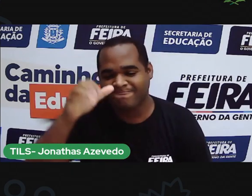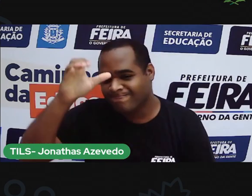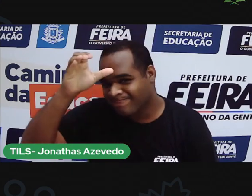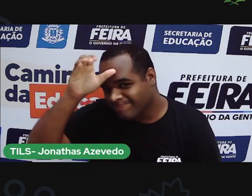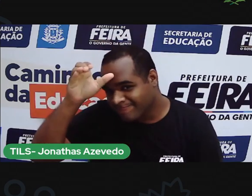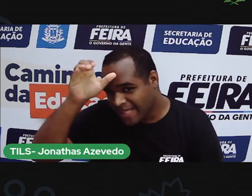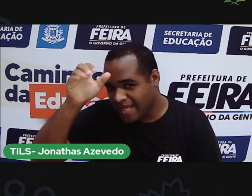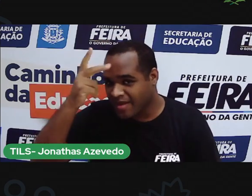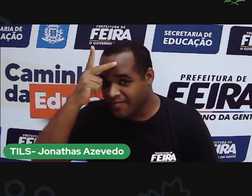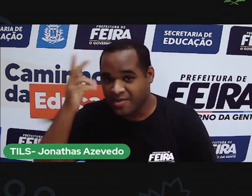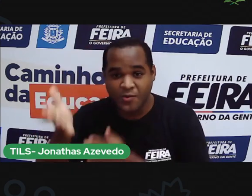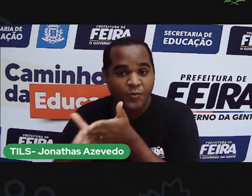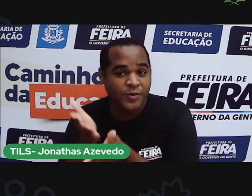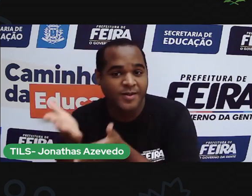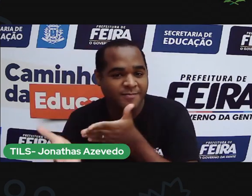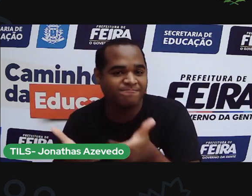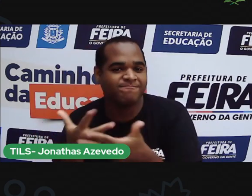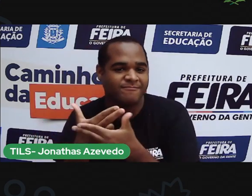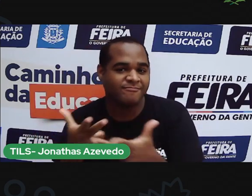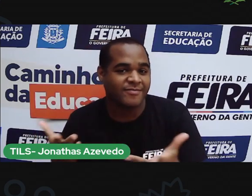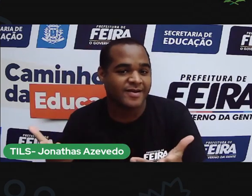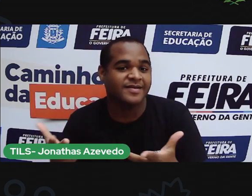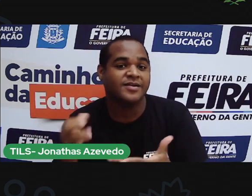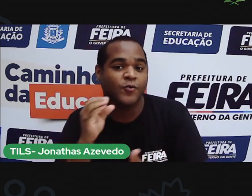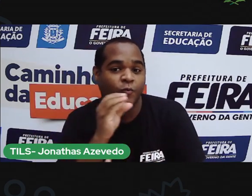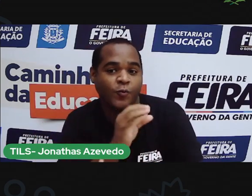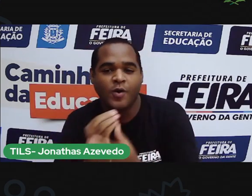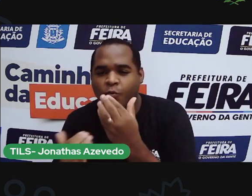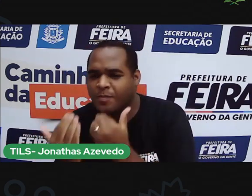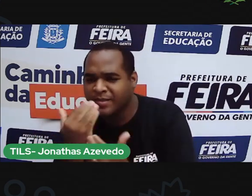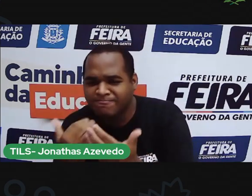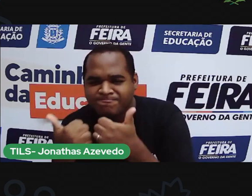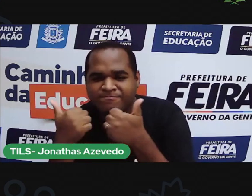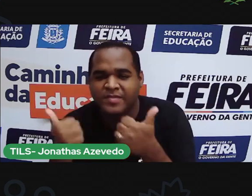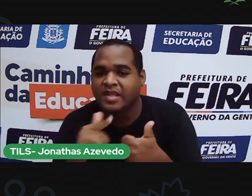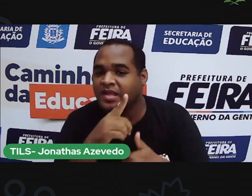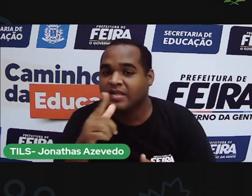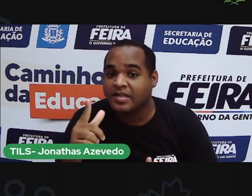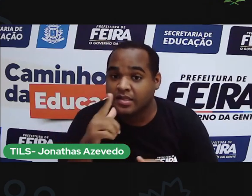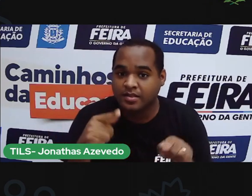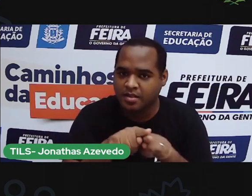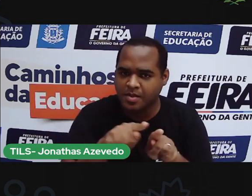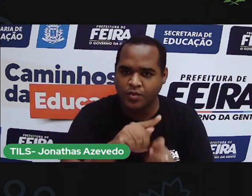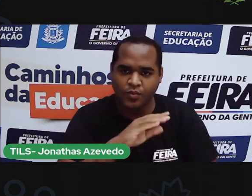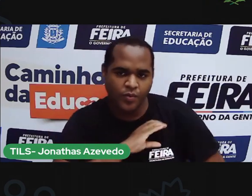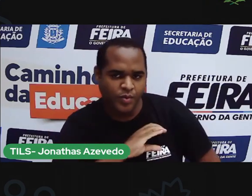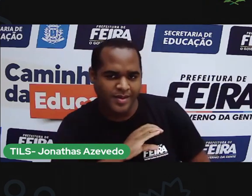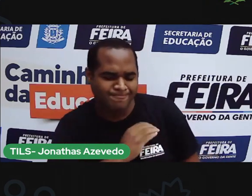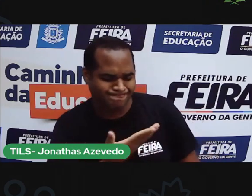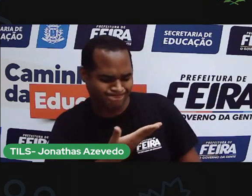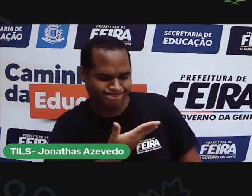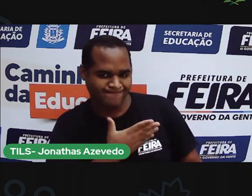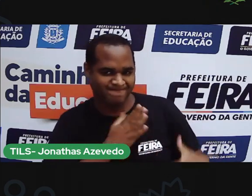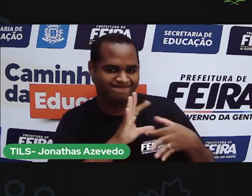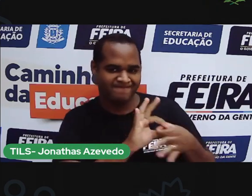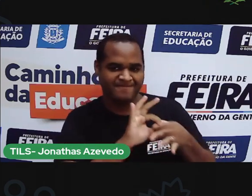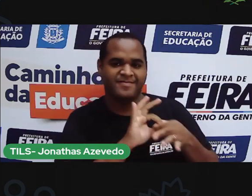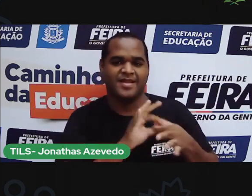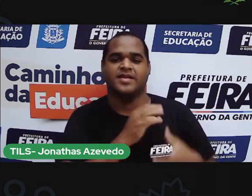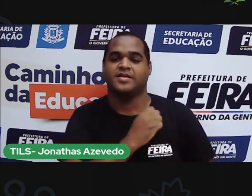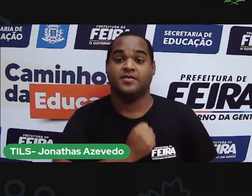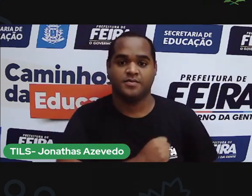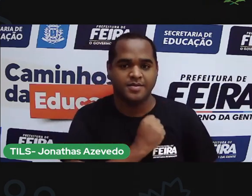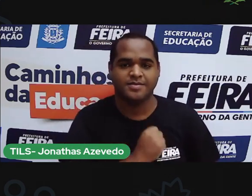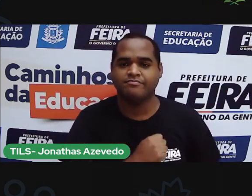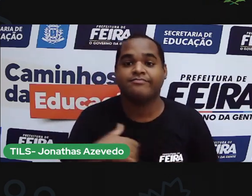tias da cantina lá do refeitório. Saudade dos colegas e de todo mundo.